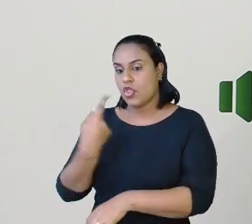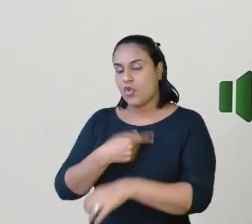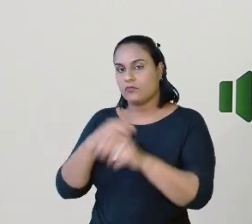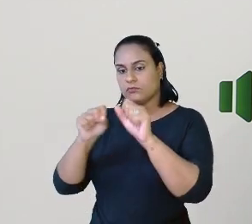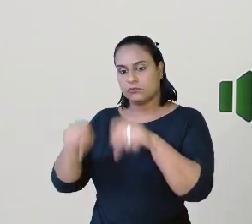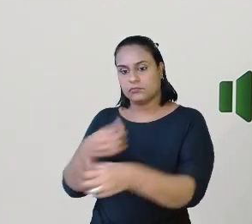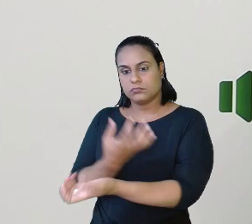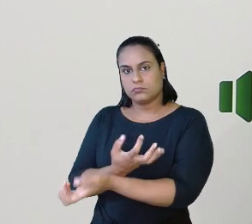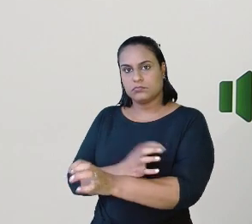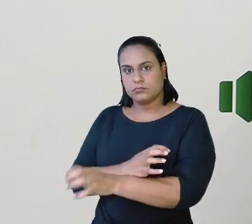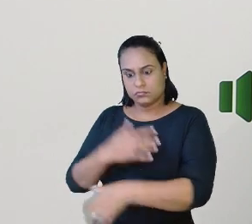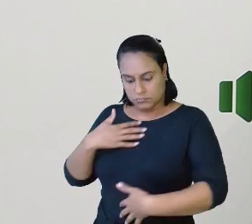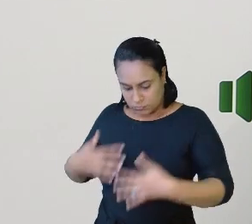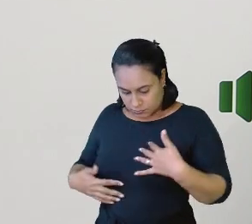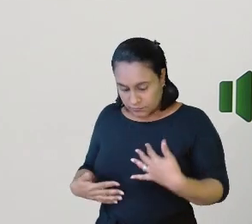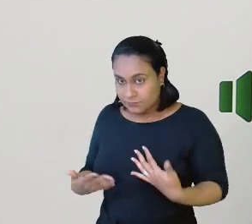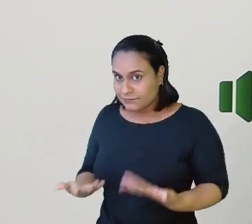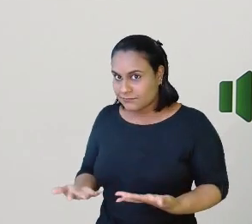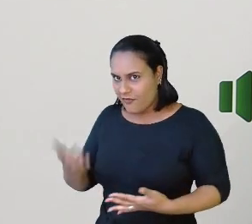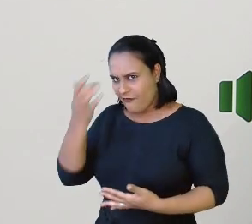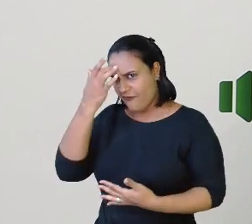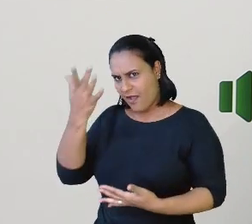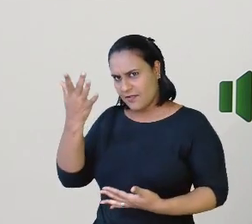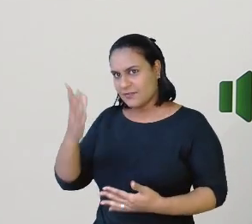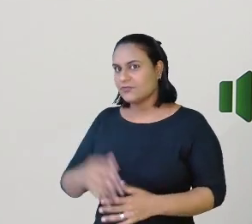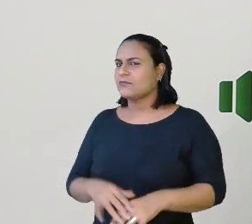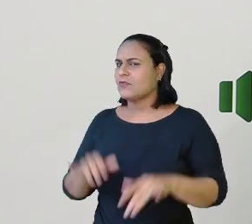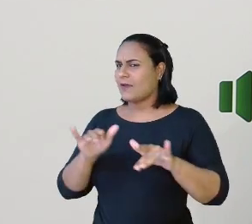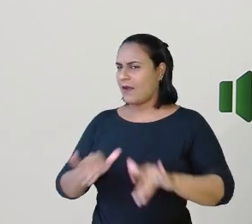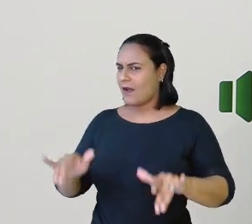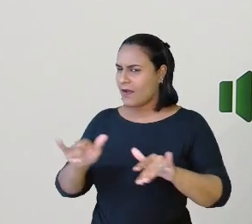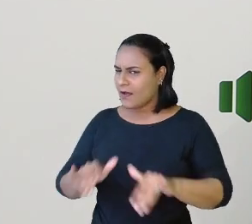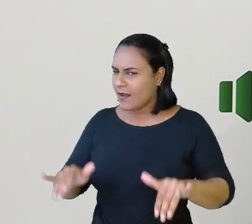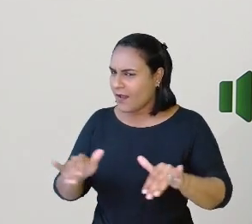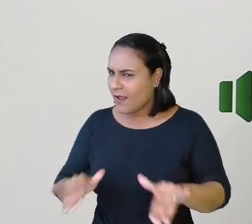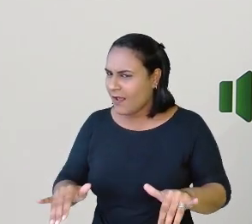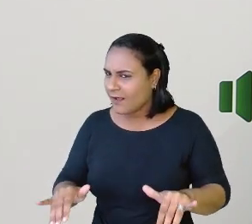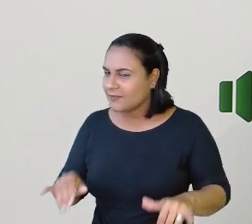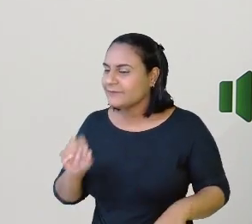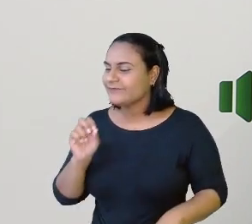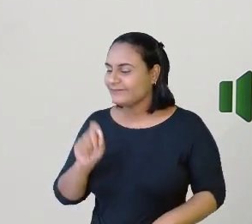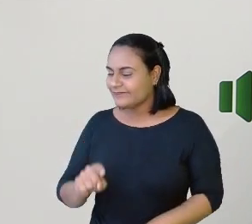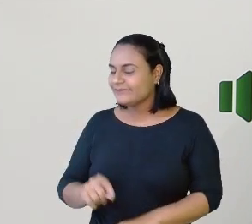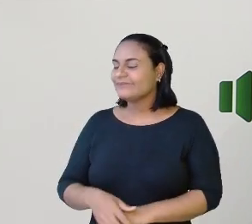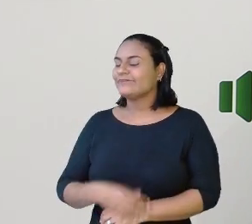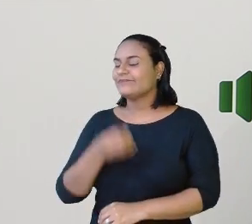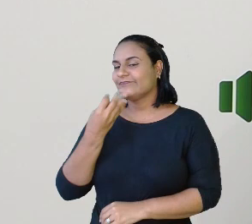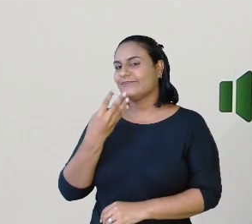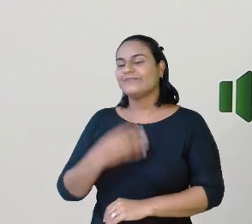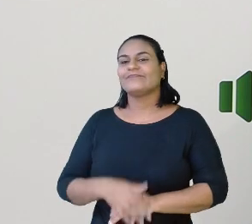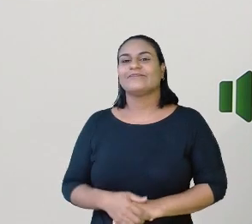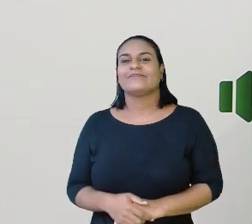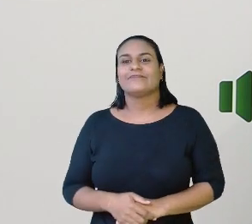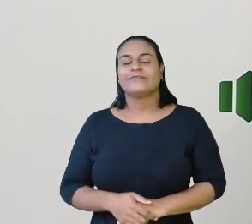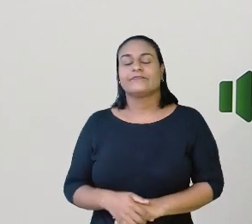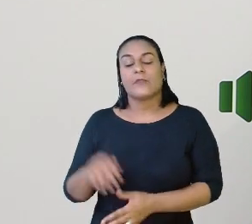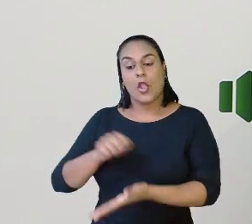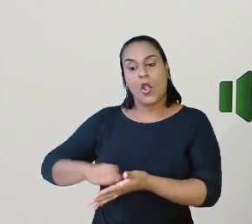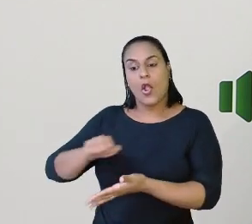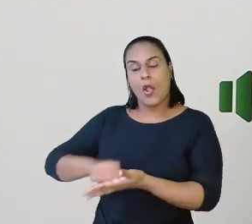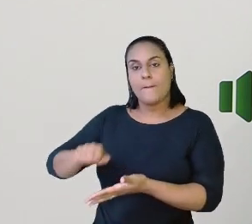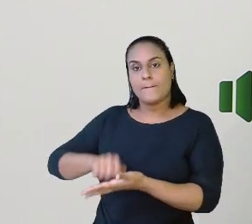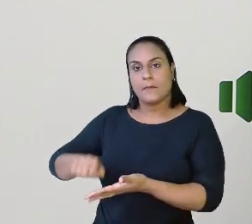no nosso sistema esquelético. Ficou fácil? Tá tranquilo? Tá de boa? Que bom. Se anota